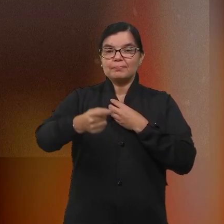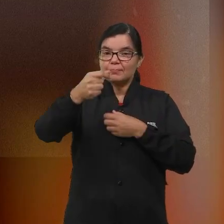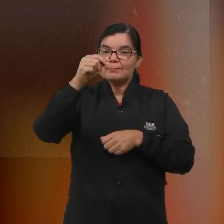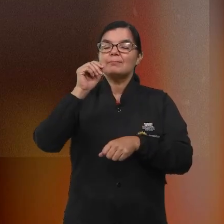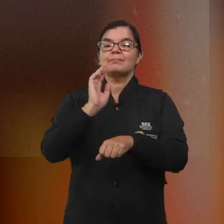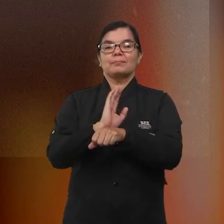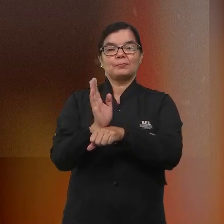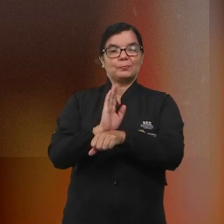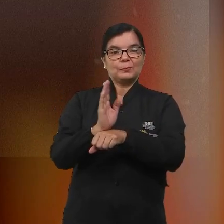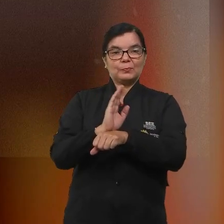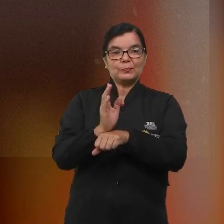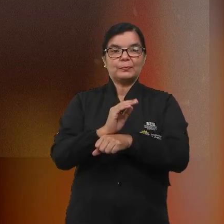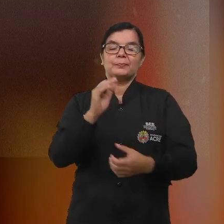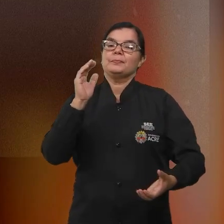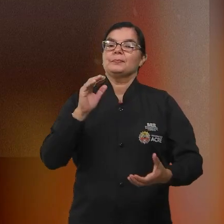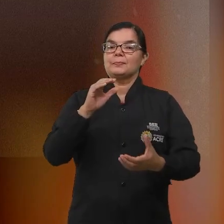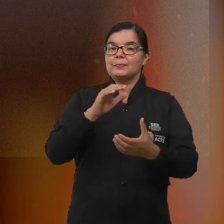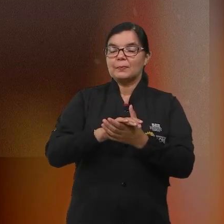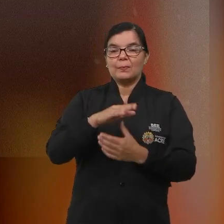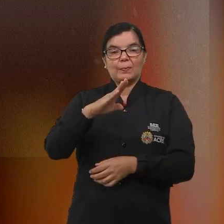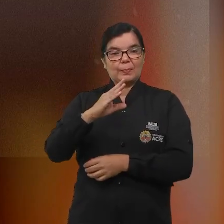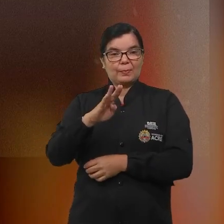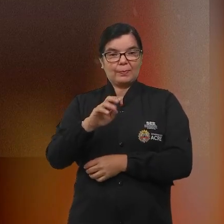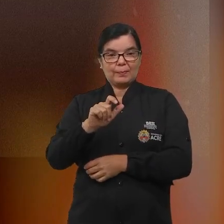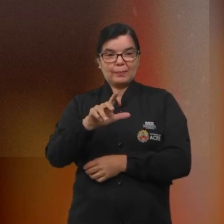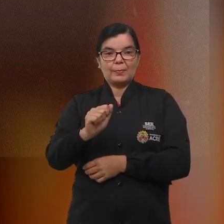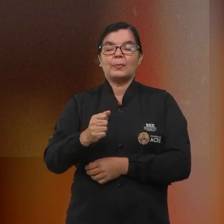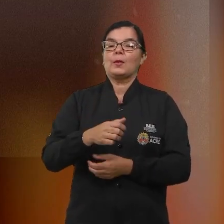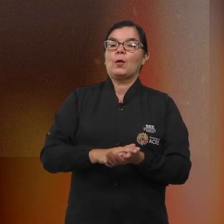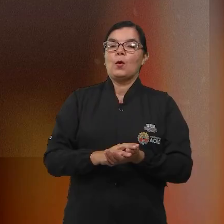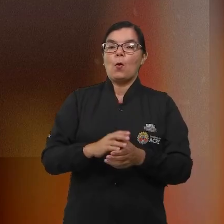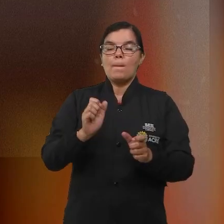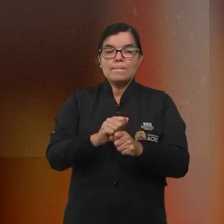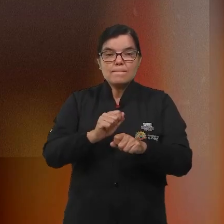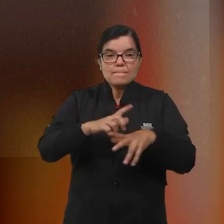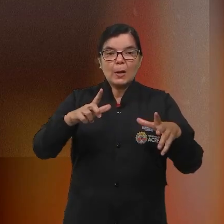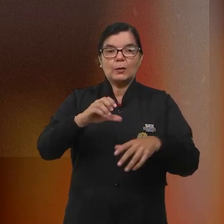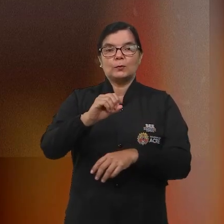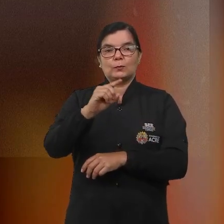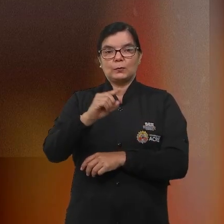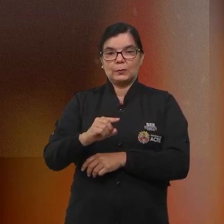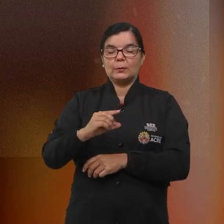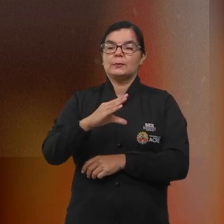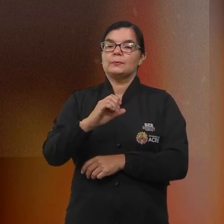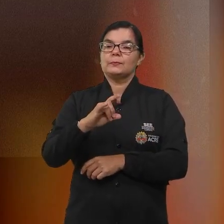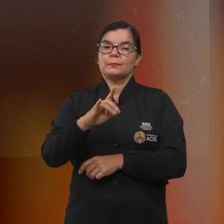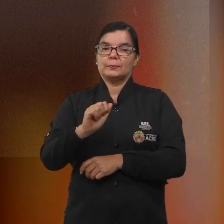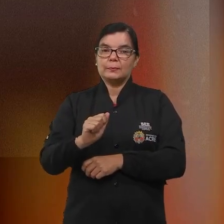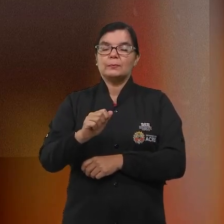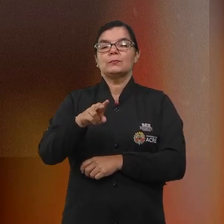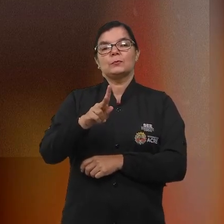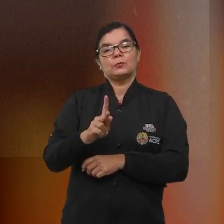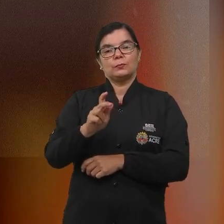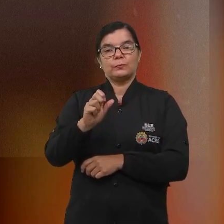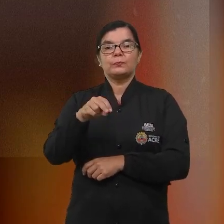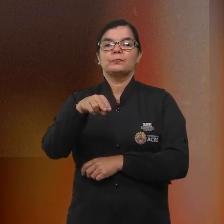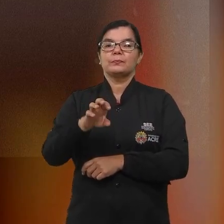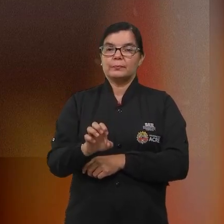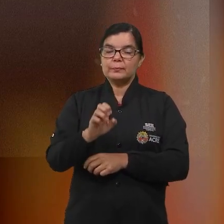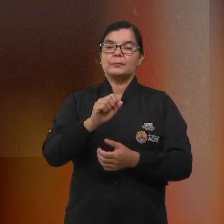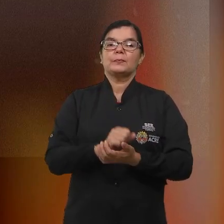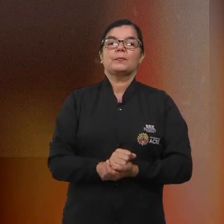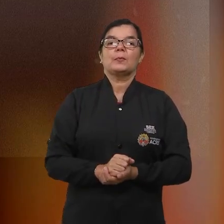tela, como Casablanca, O Mágico de Oz e Cidadão de Cannes. Então eles foram